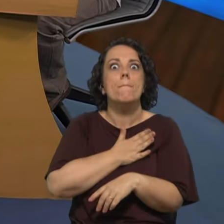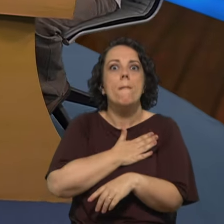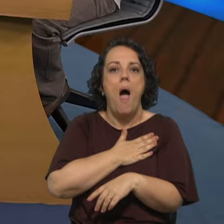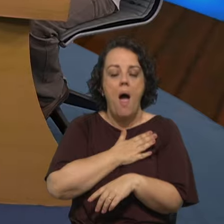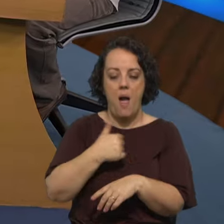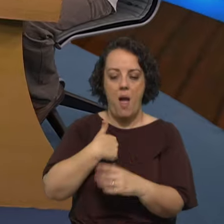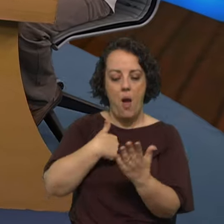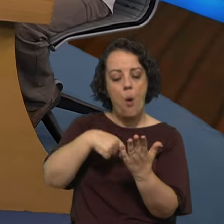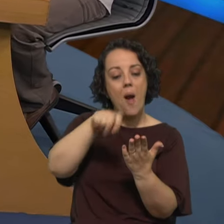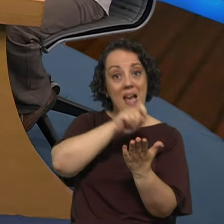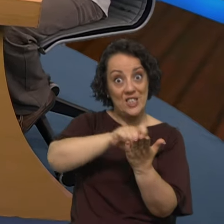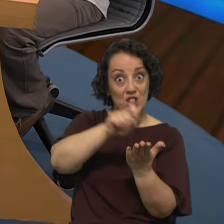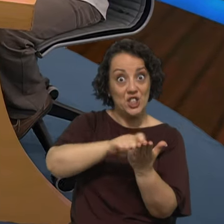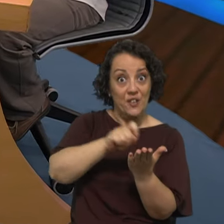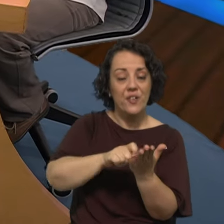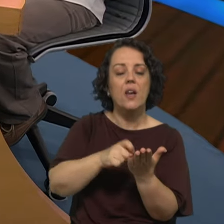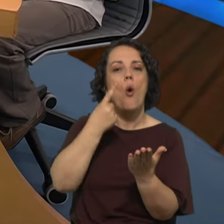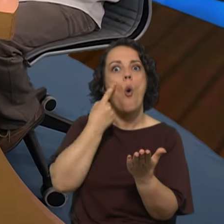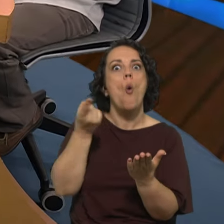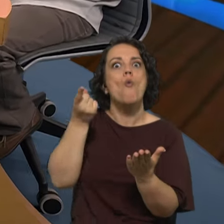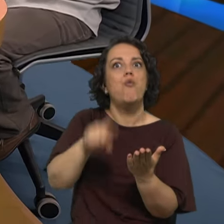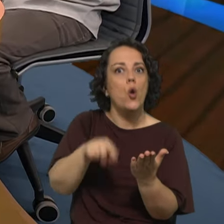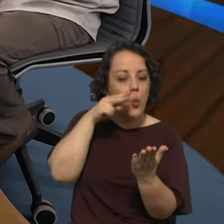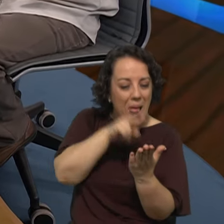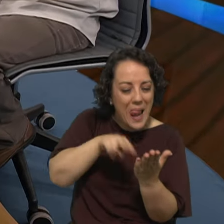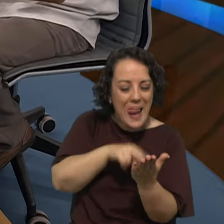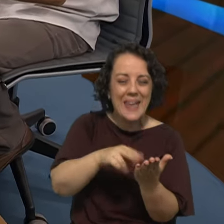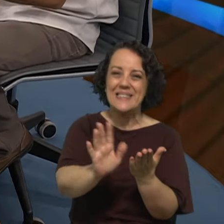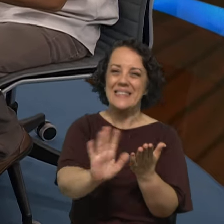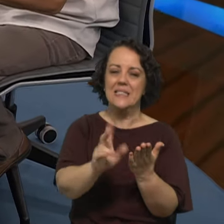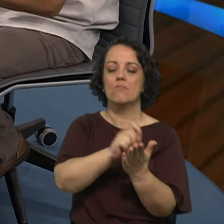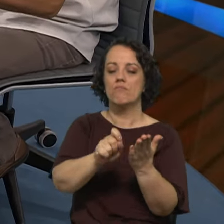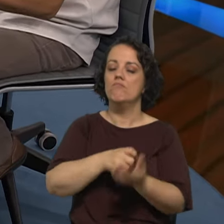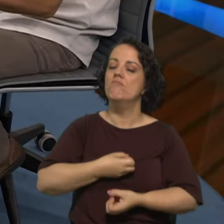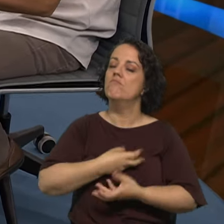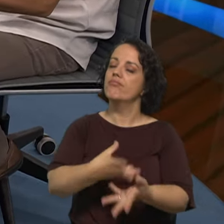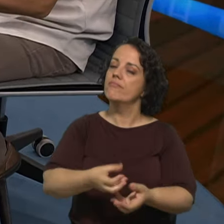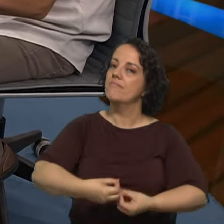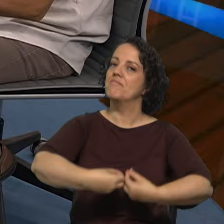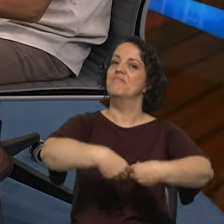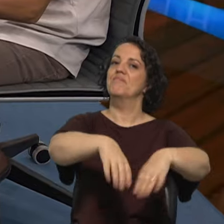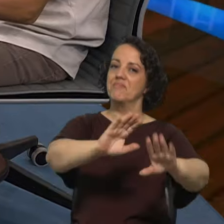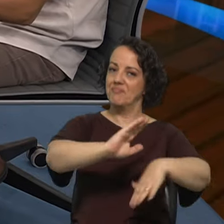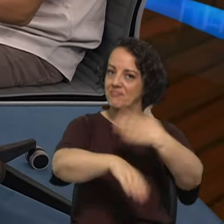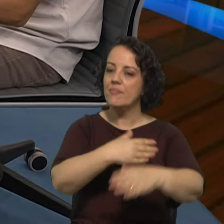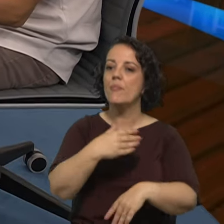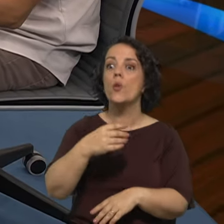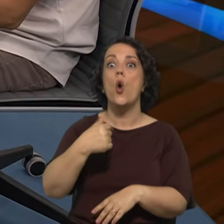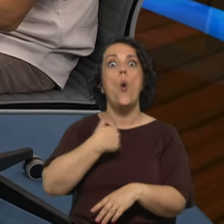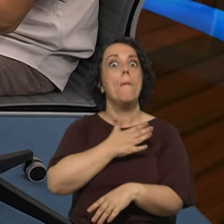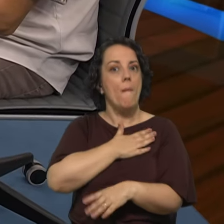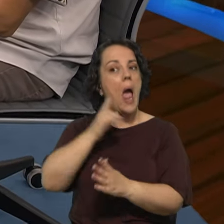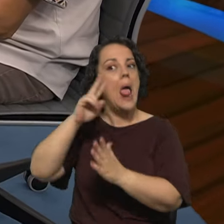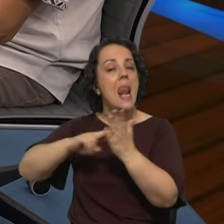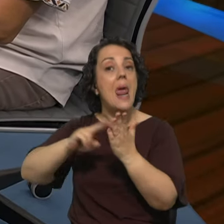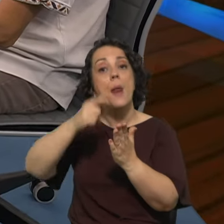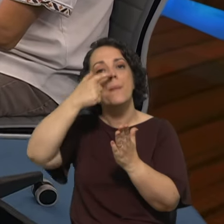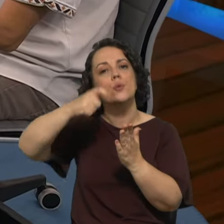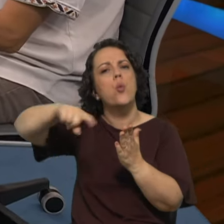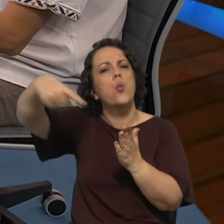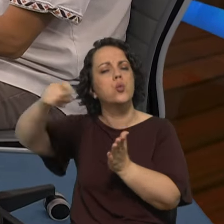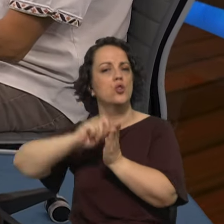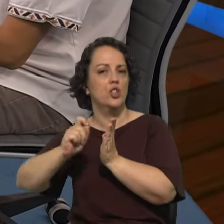sobretudo porque eu gosto muito de ler mas gosto de ler o que outros escrevem porque essa também é a minha riqueza não é e Mas é verdade que quando a gente tem que publicar tem